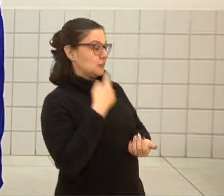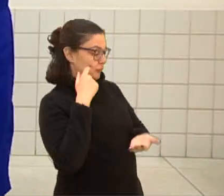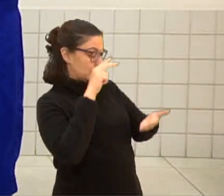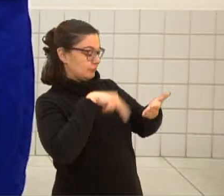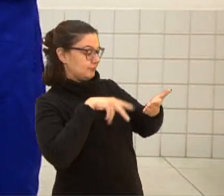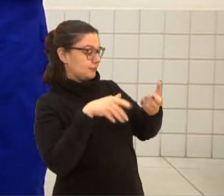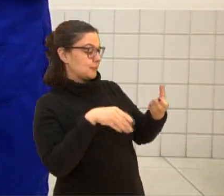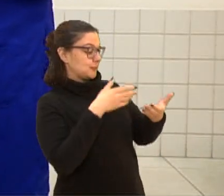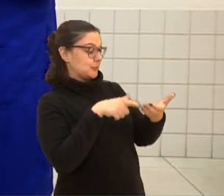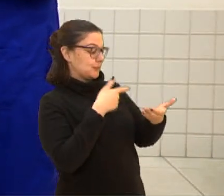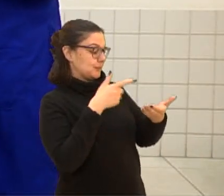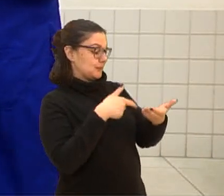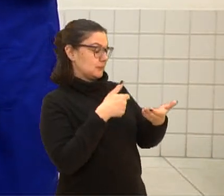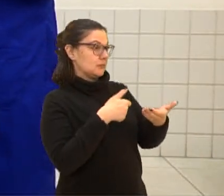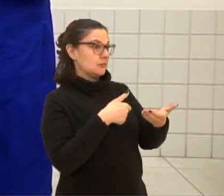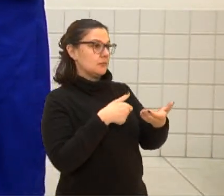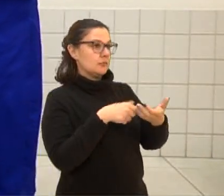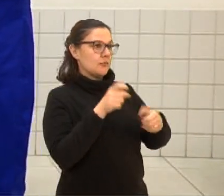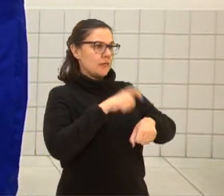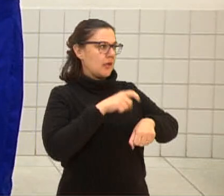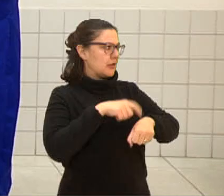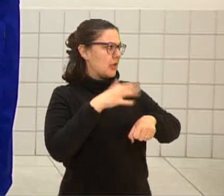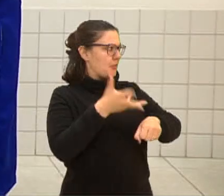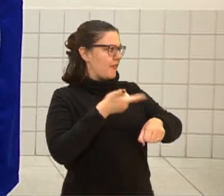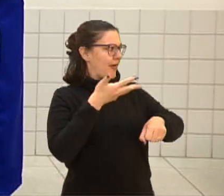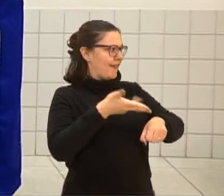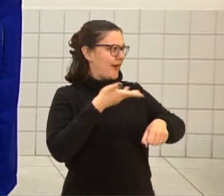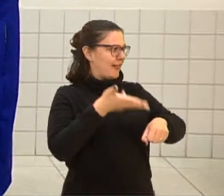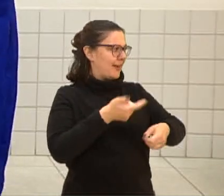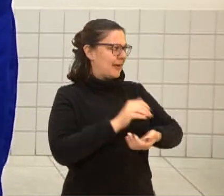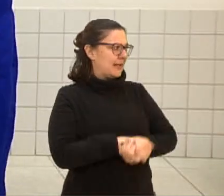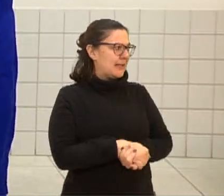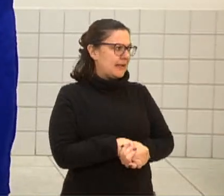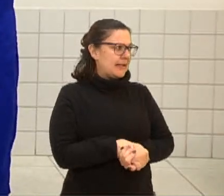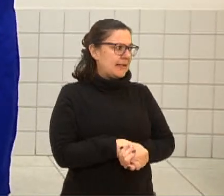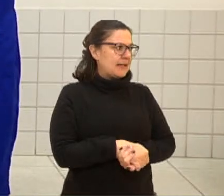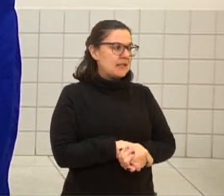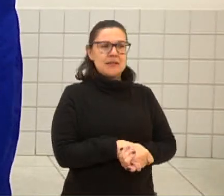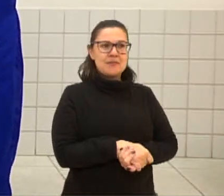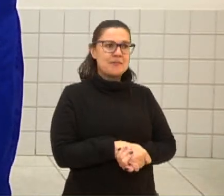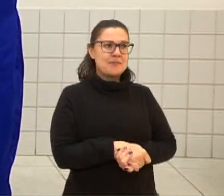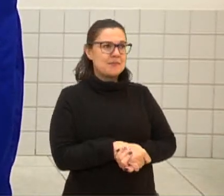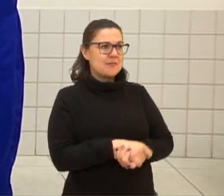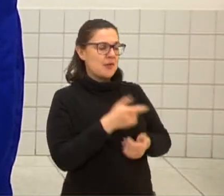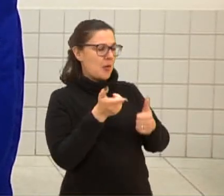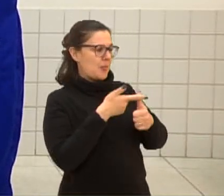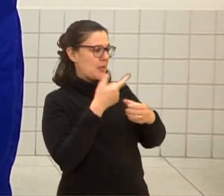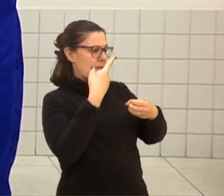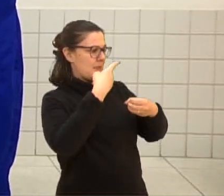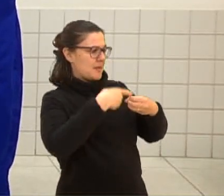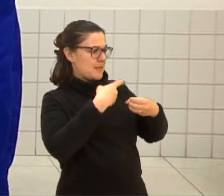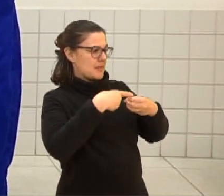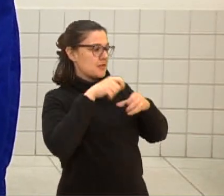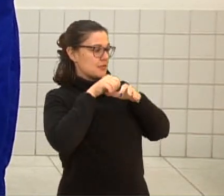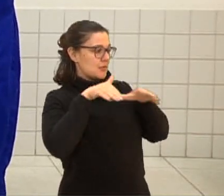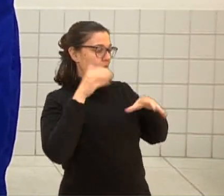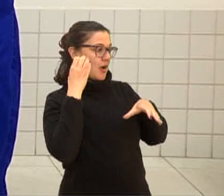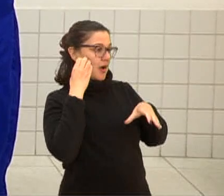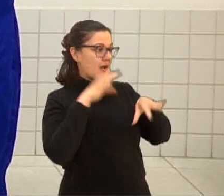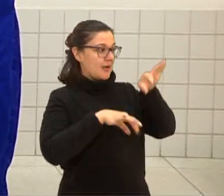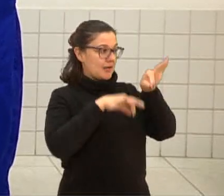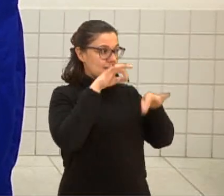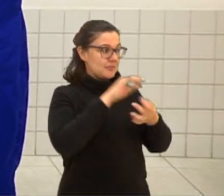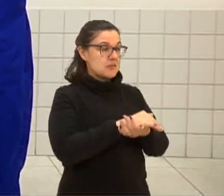aqui. A gente tá estourando o tempo, bora lá. Tá. Vamos ver se tem mensagens. Qual a primeira cidade que teve a rádio do